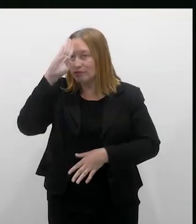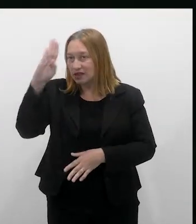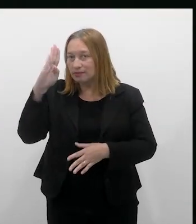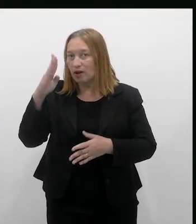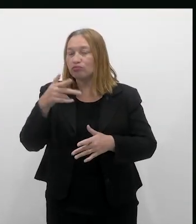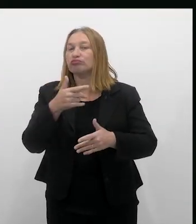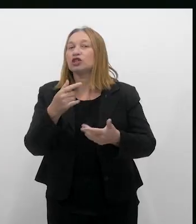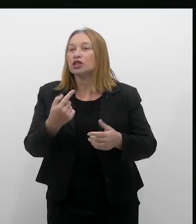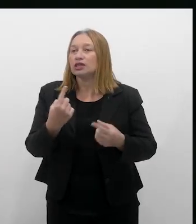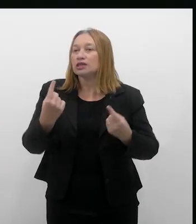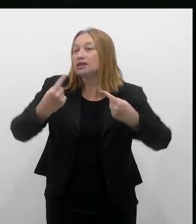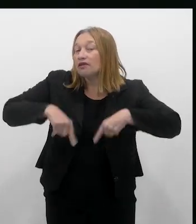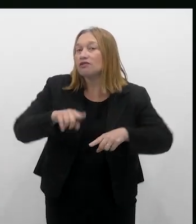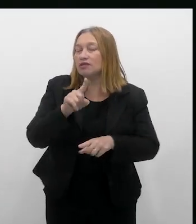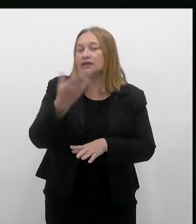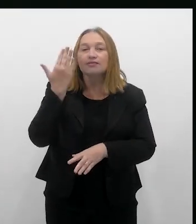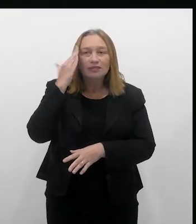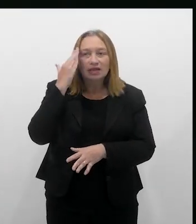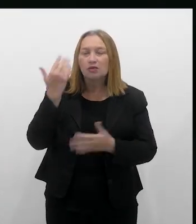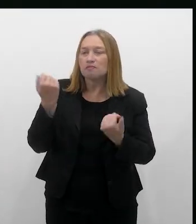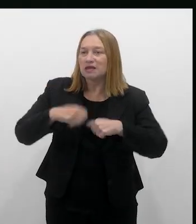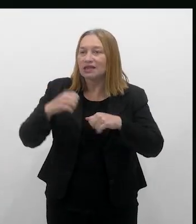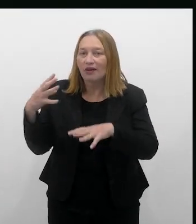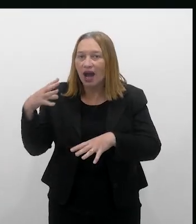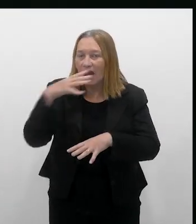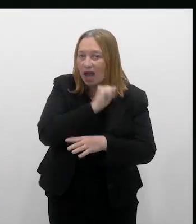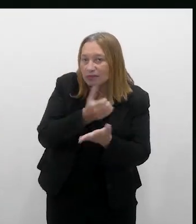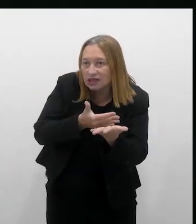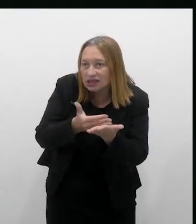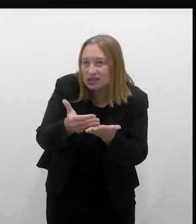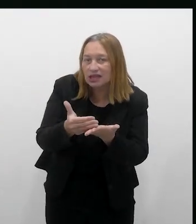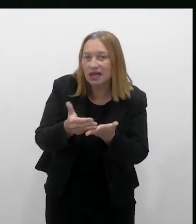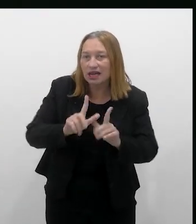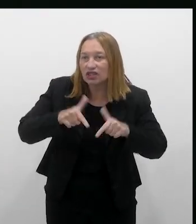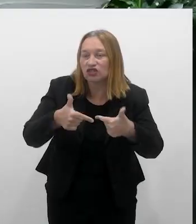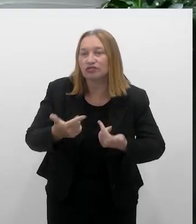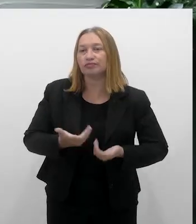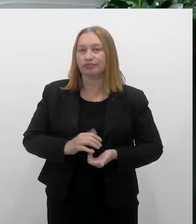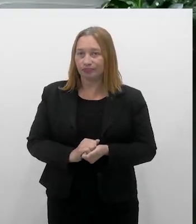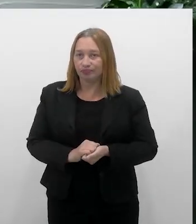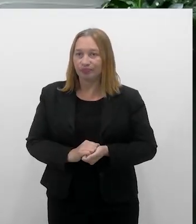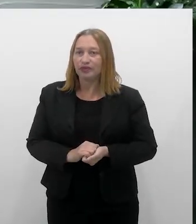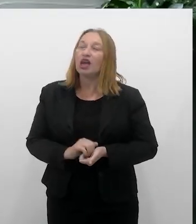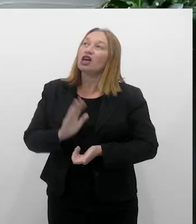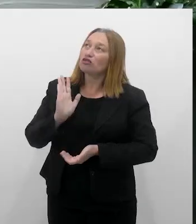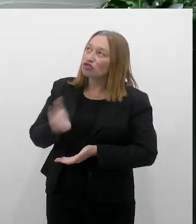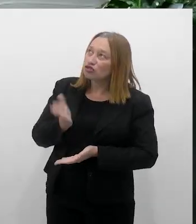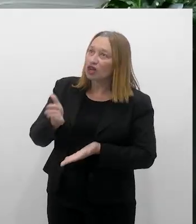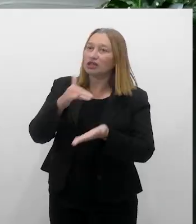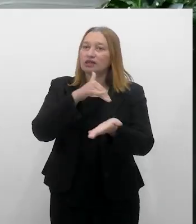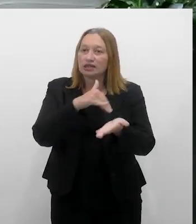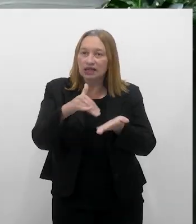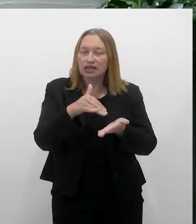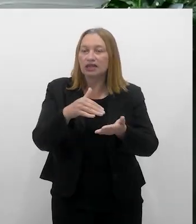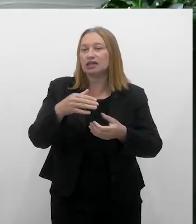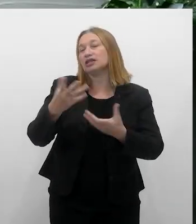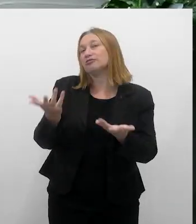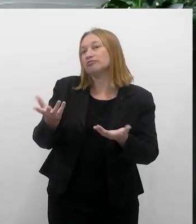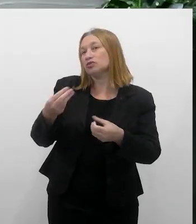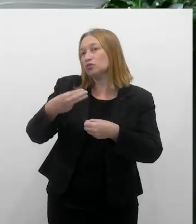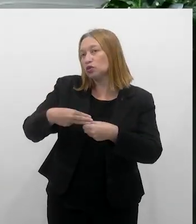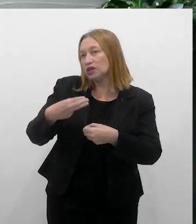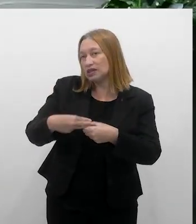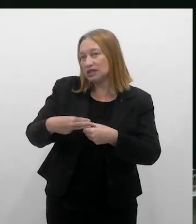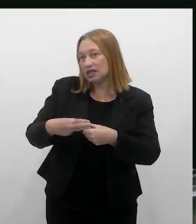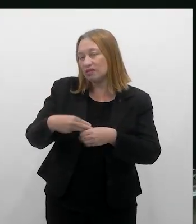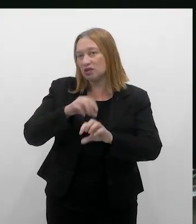os principais desafios que você entendeu que precisava rapidamente começar a botar a mão na massa? Eu já tinha sido secretária de Educação de um